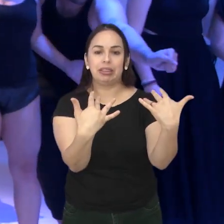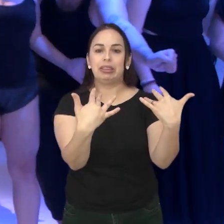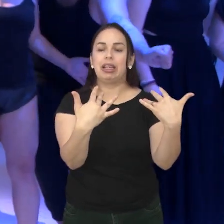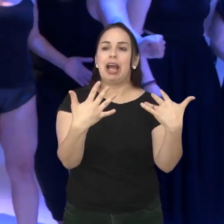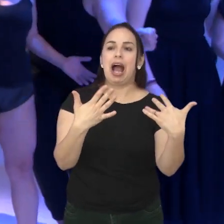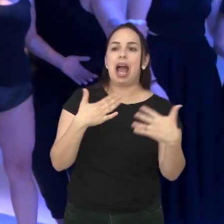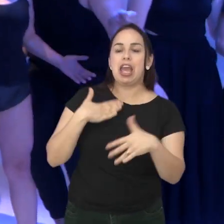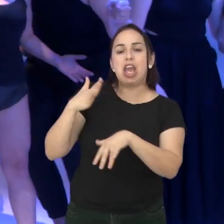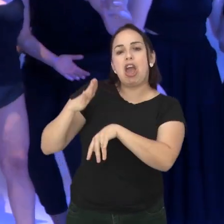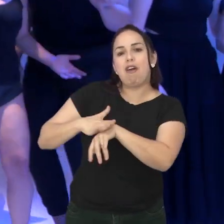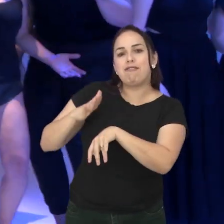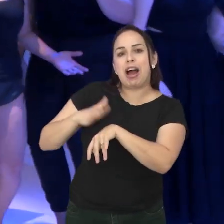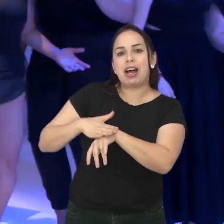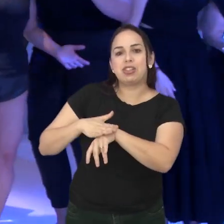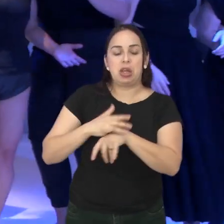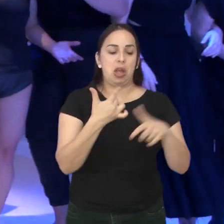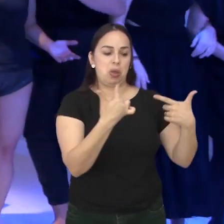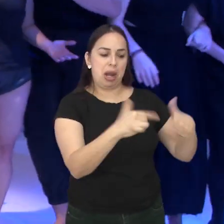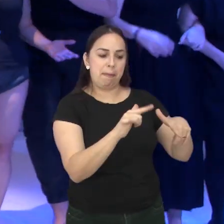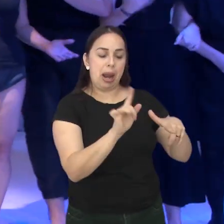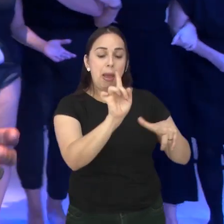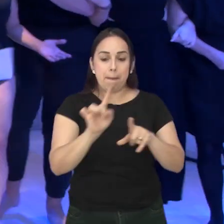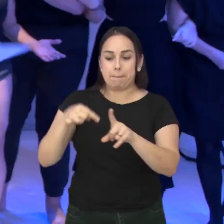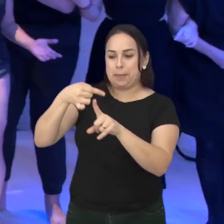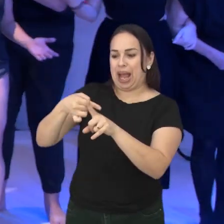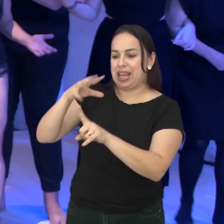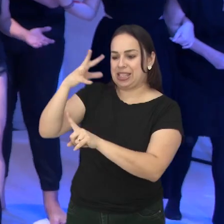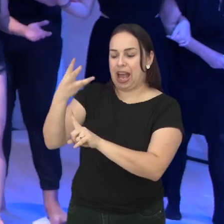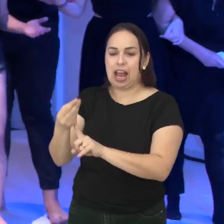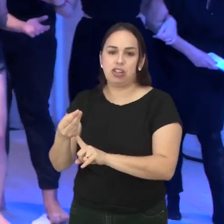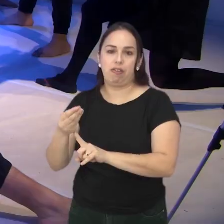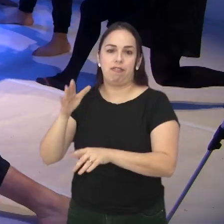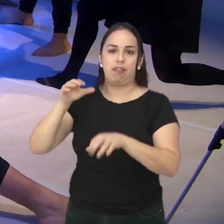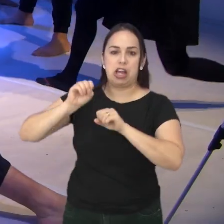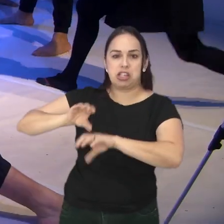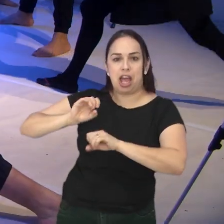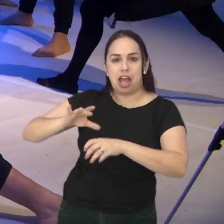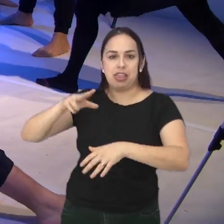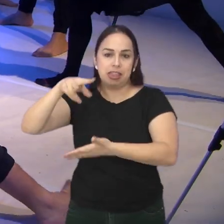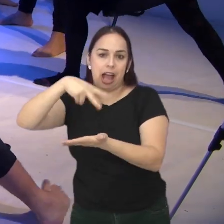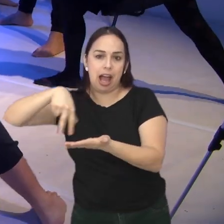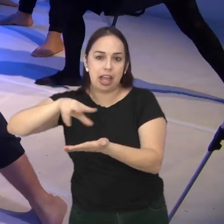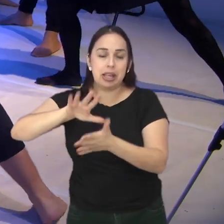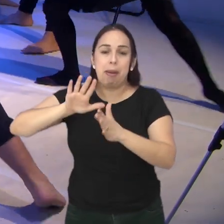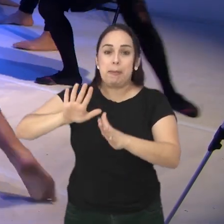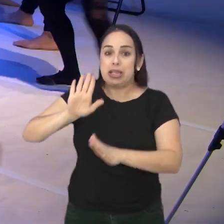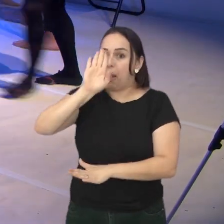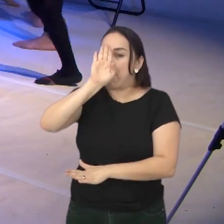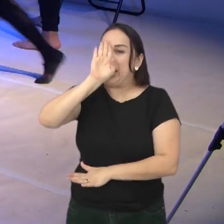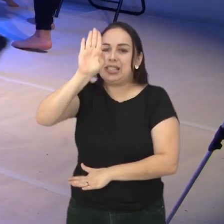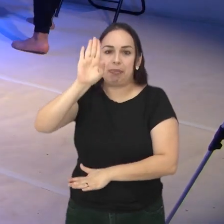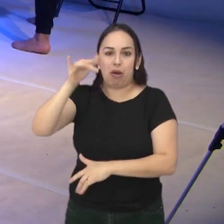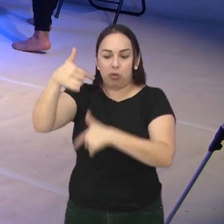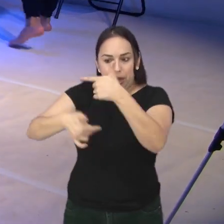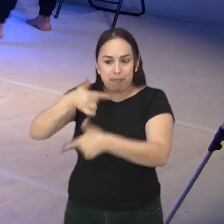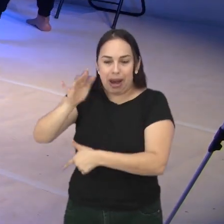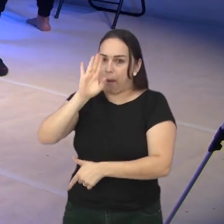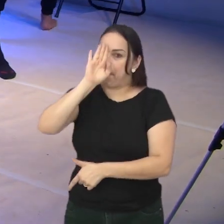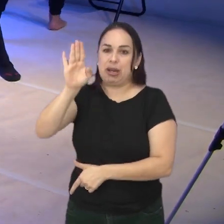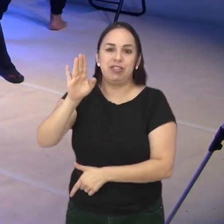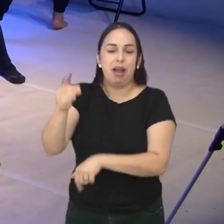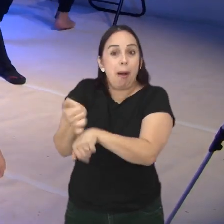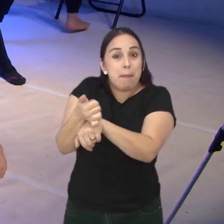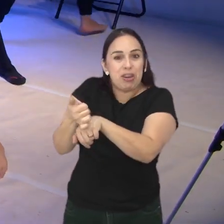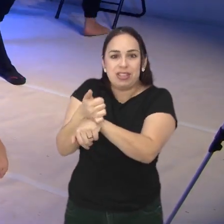arte, é aquilo que eu faço quando termino o meu trabalho, eu vou fazer uma aula de teatro, vou fazer dança, mas nunca parte da ideia